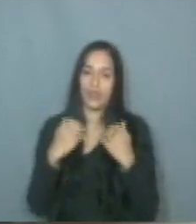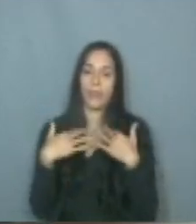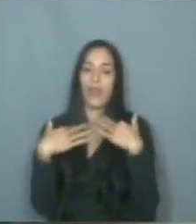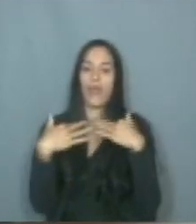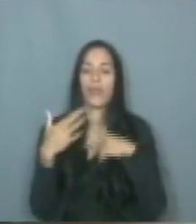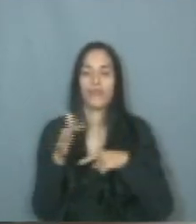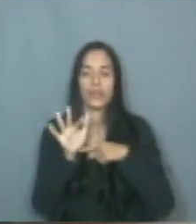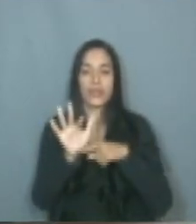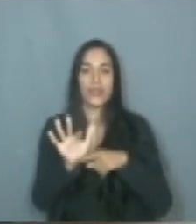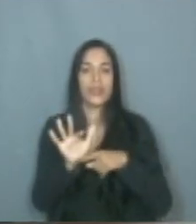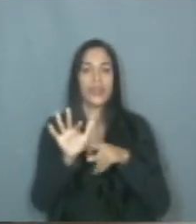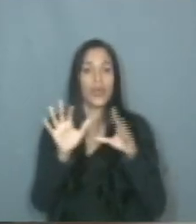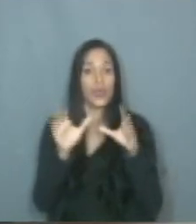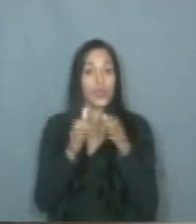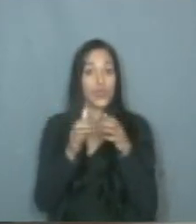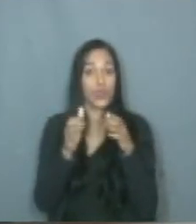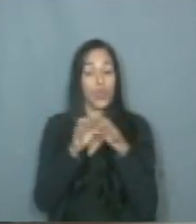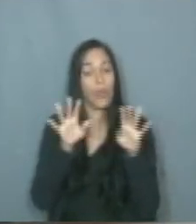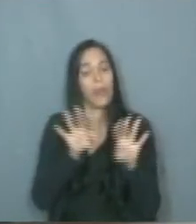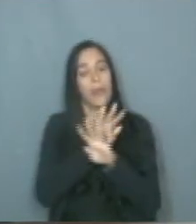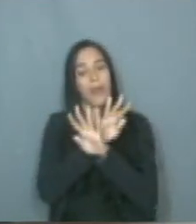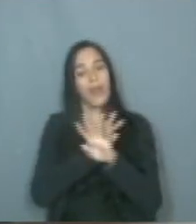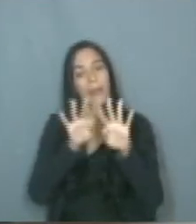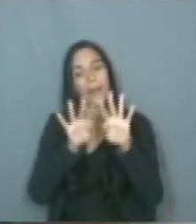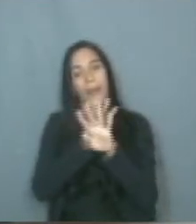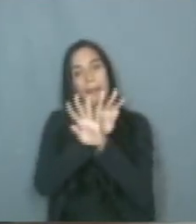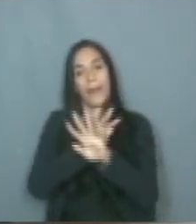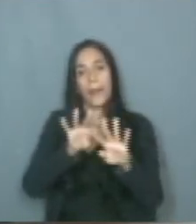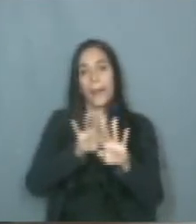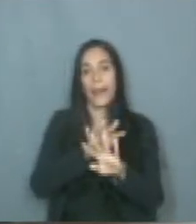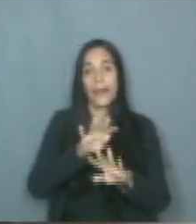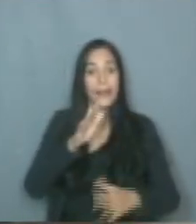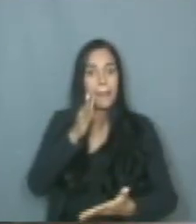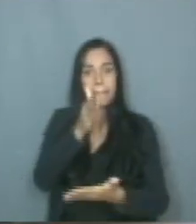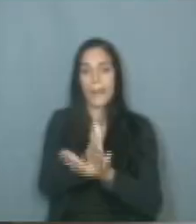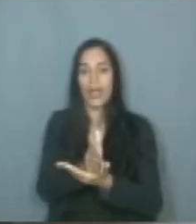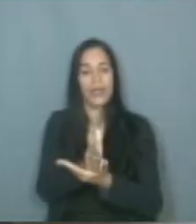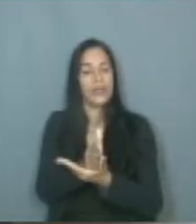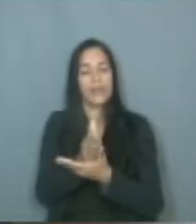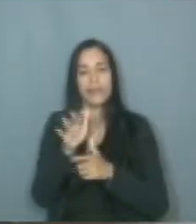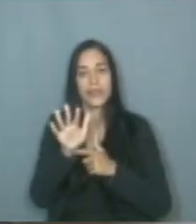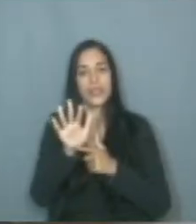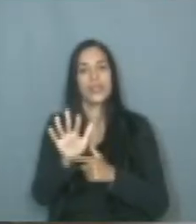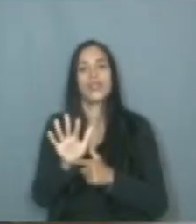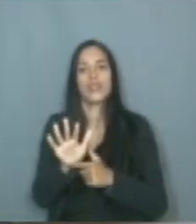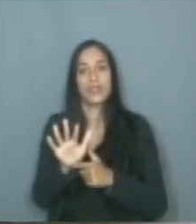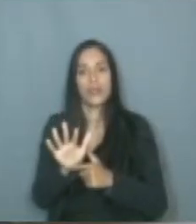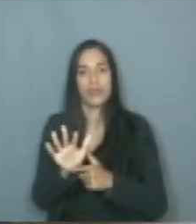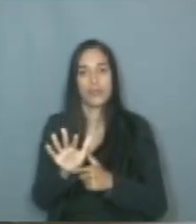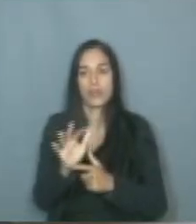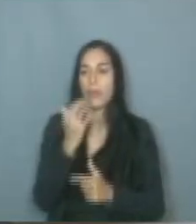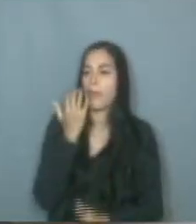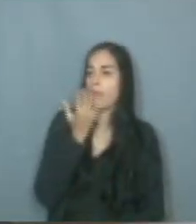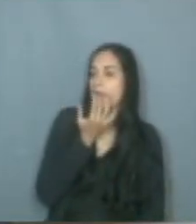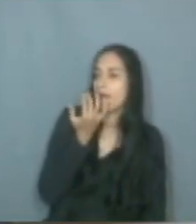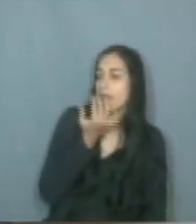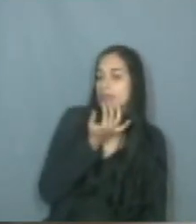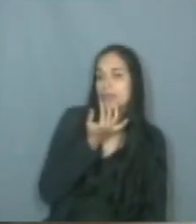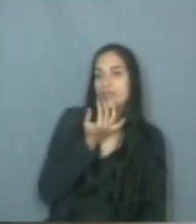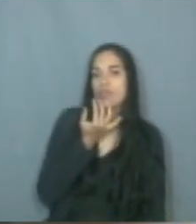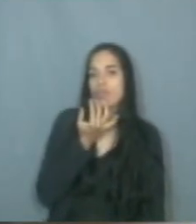eu disse, os blocos líricos são interrompidos no meio da apresentação. Às vezes o bloco está cantando o seu